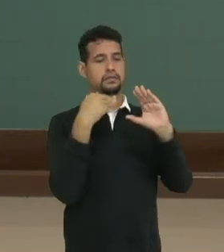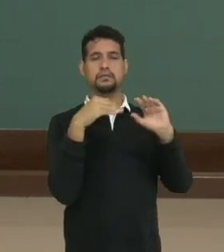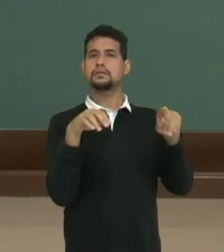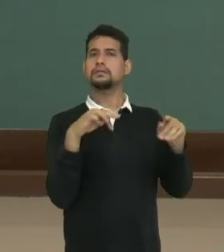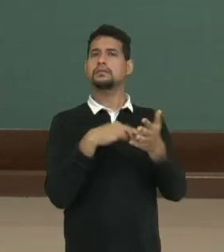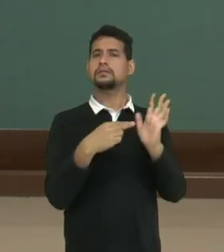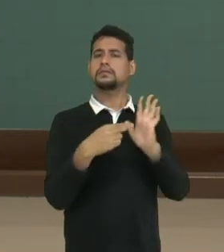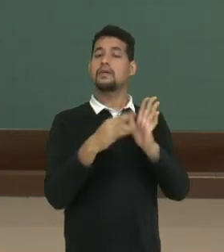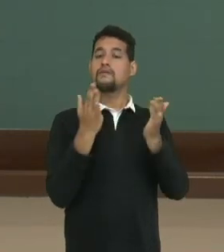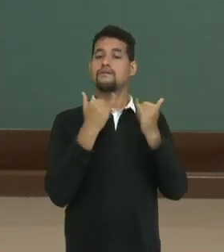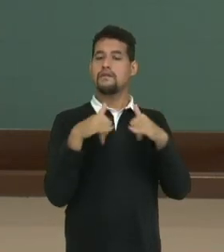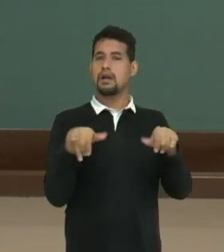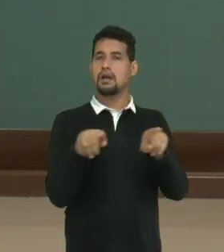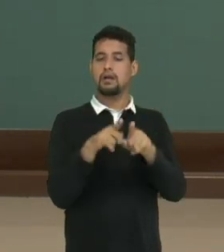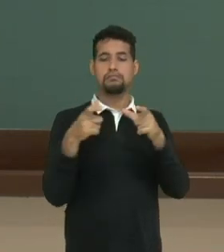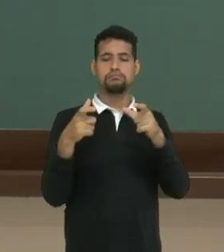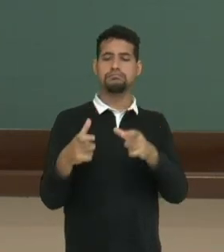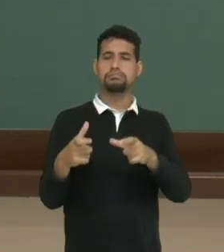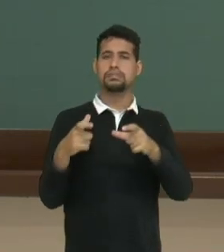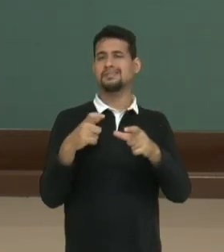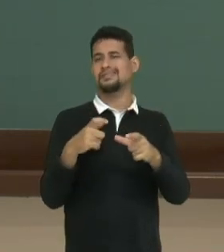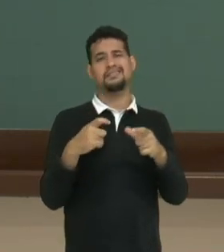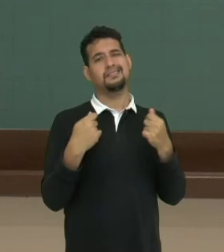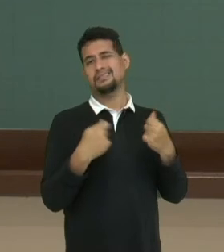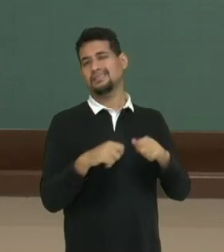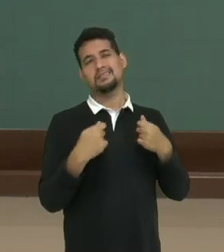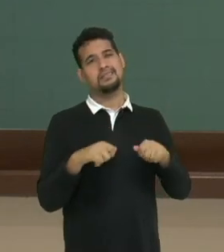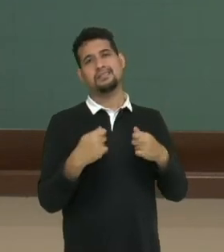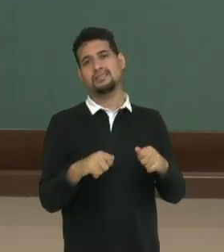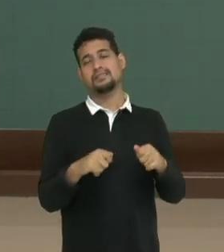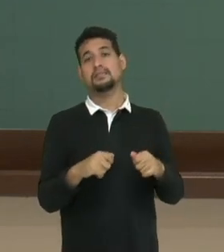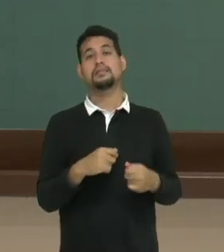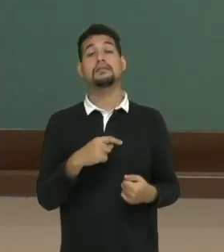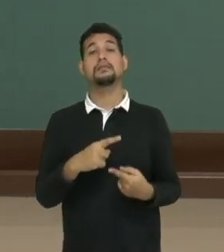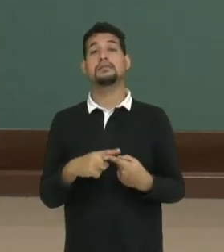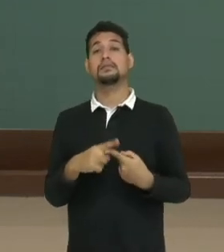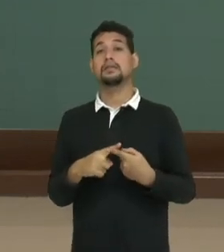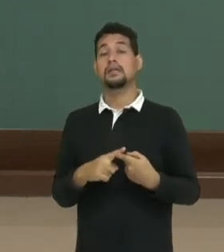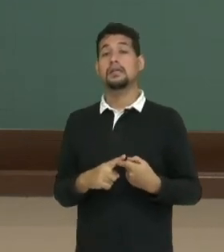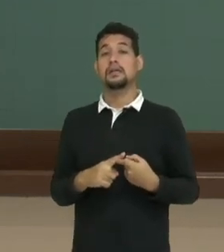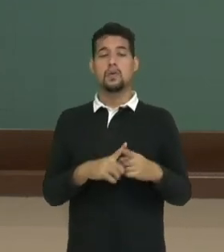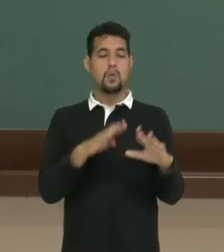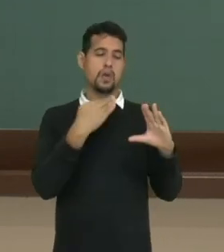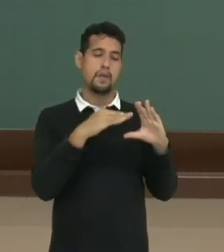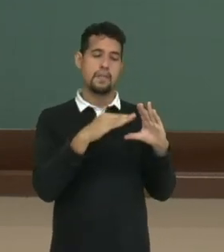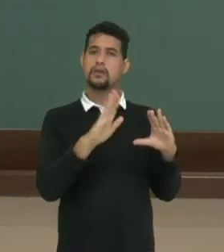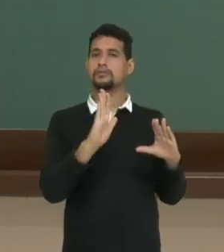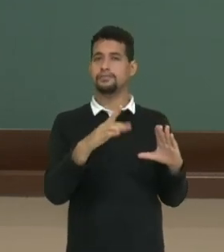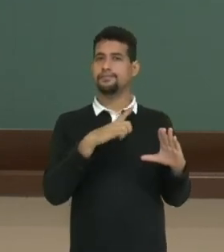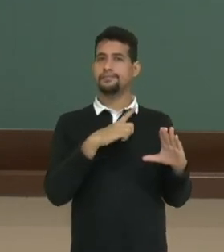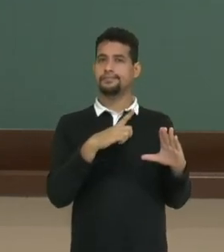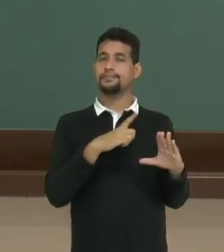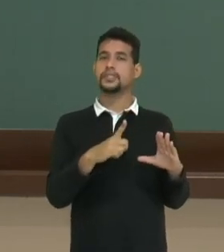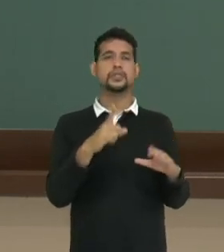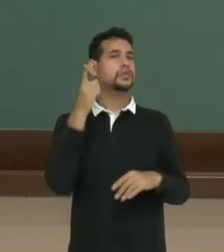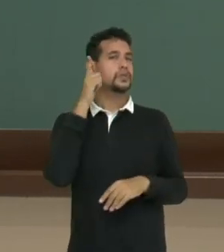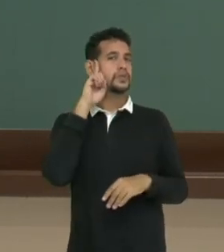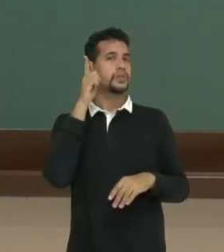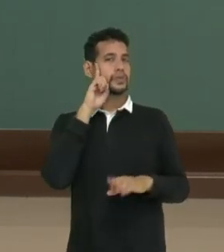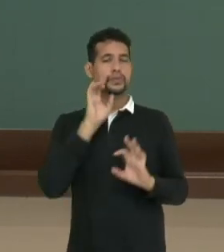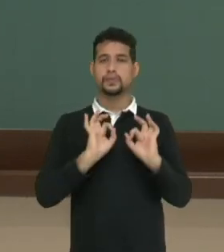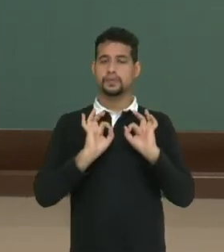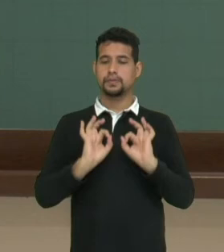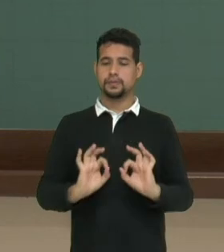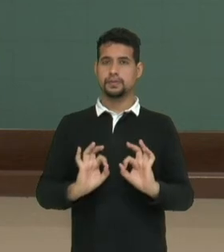essa informação de local e data é desnecessário, né? Por quê? Porque no e-mail já vem ali, né, a data